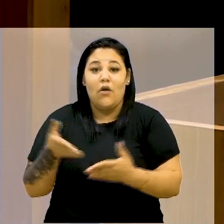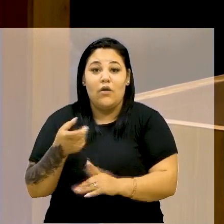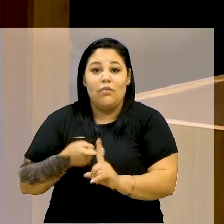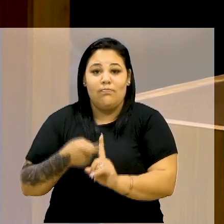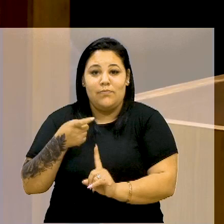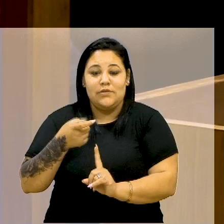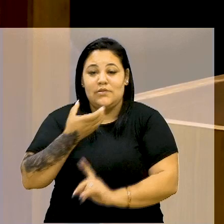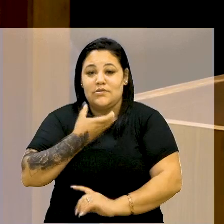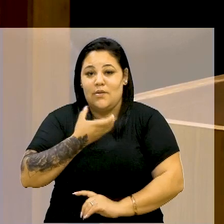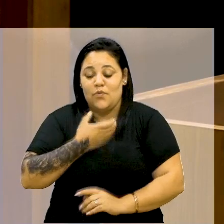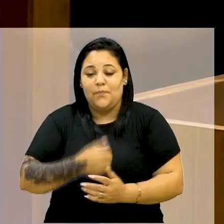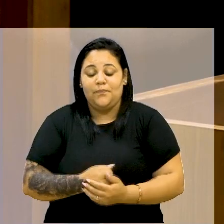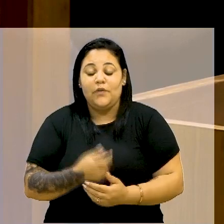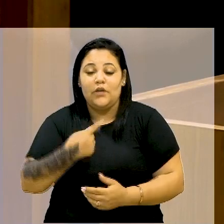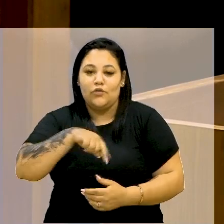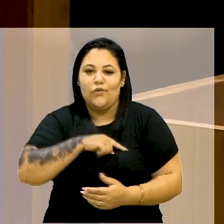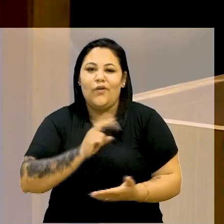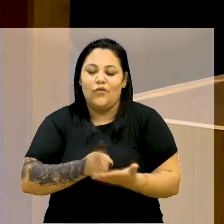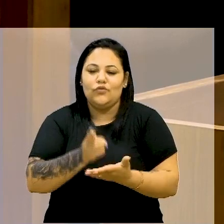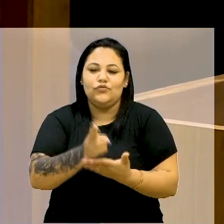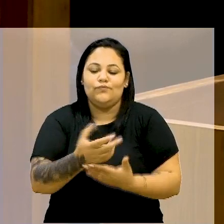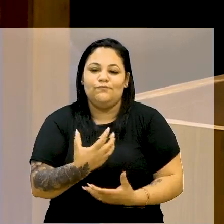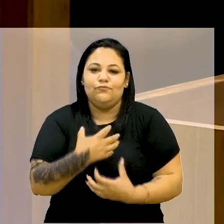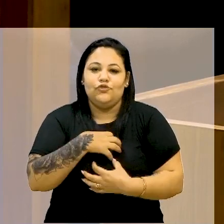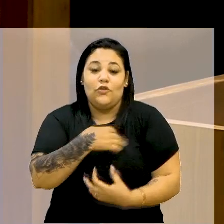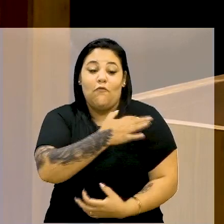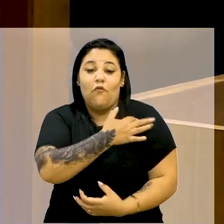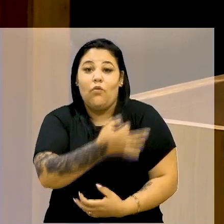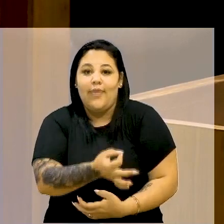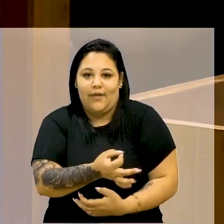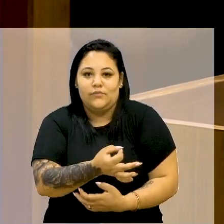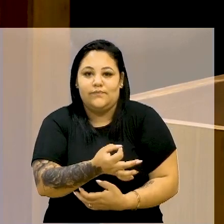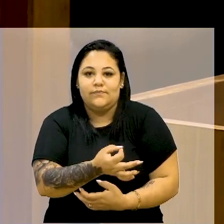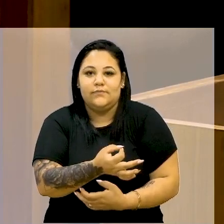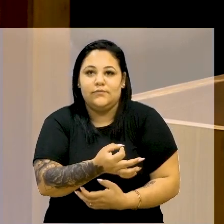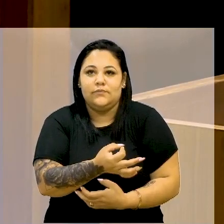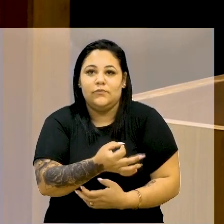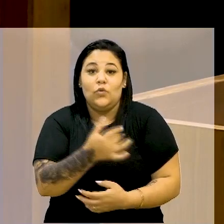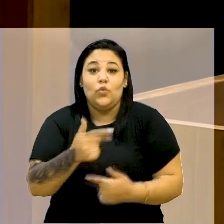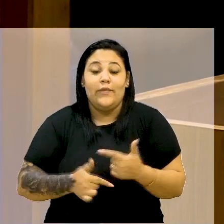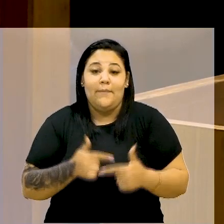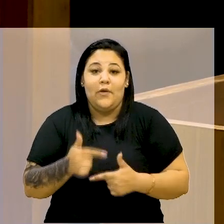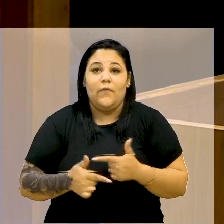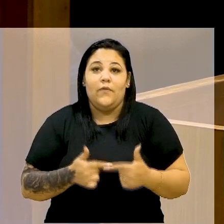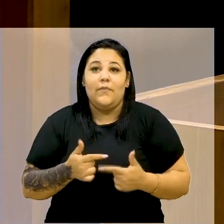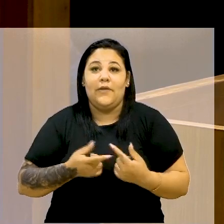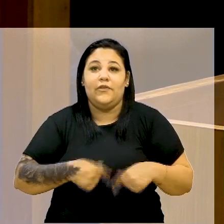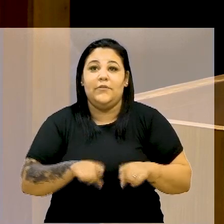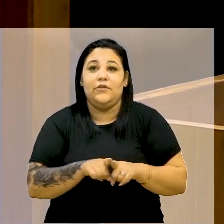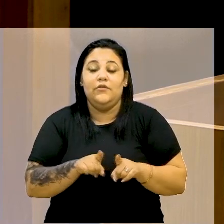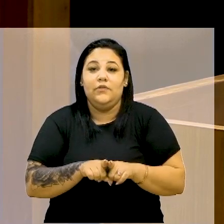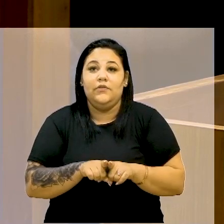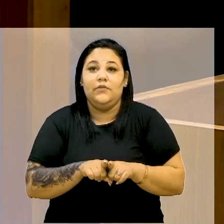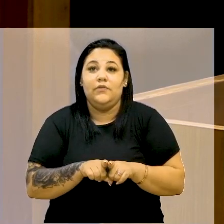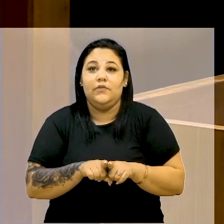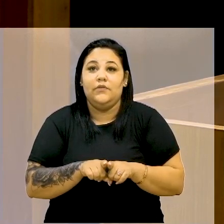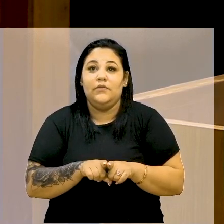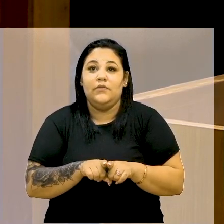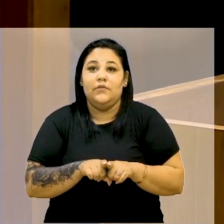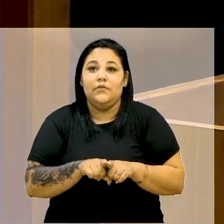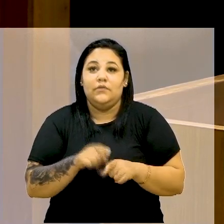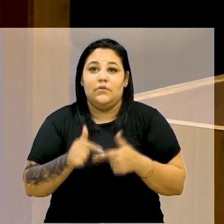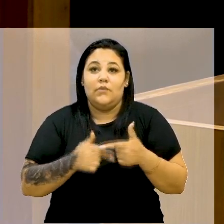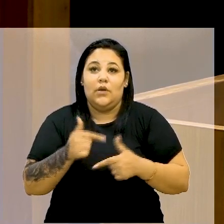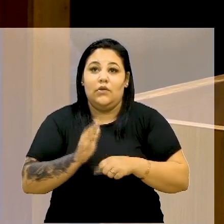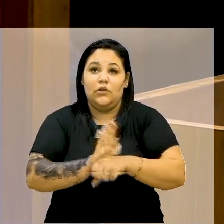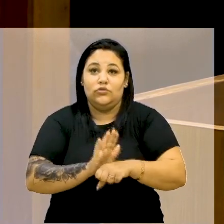dezembro, e nós praticamos de uma forma voluntária um trabalho de auxílio aos controles das compras,